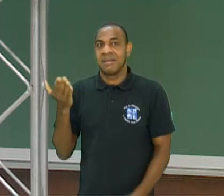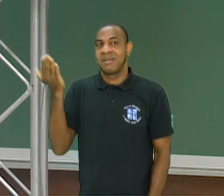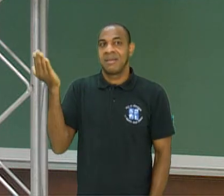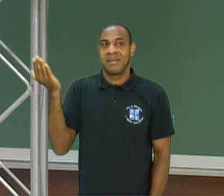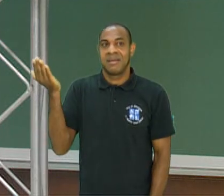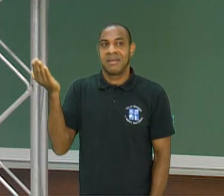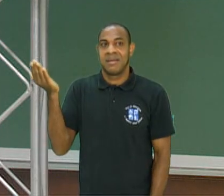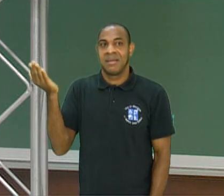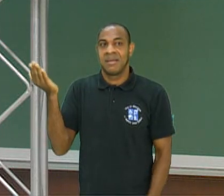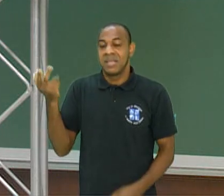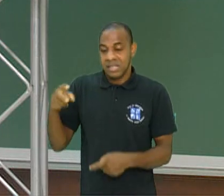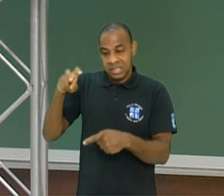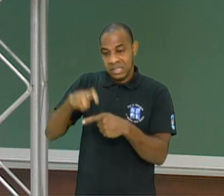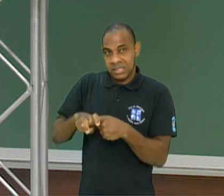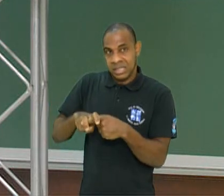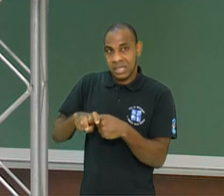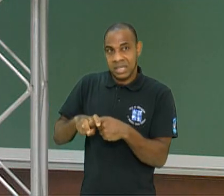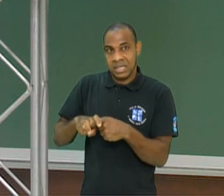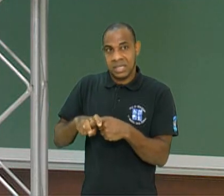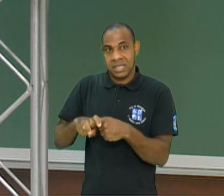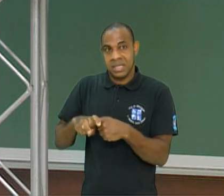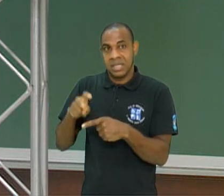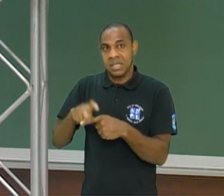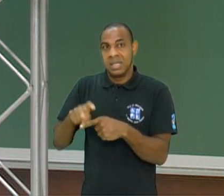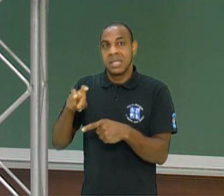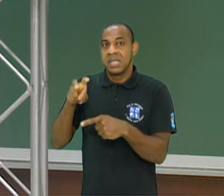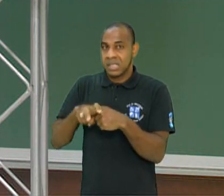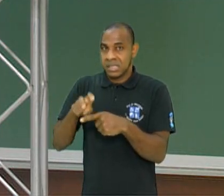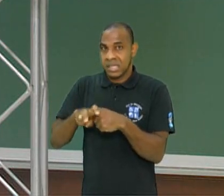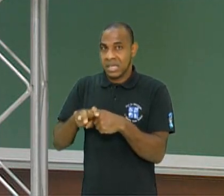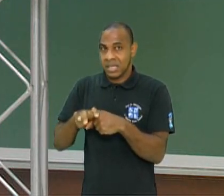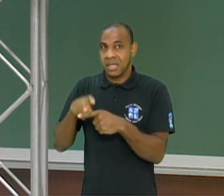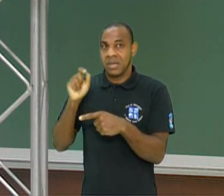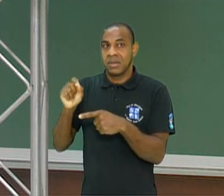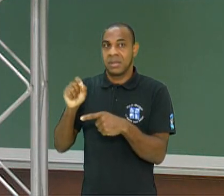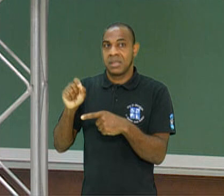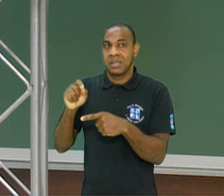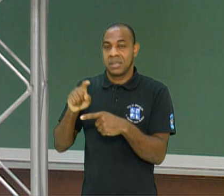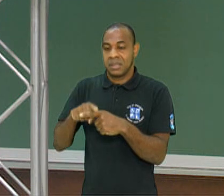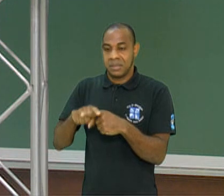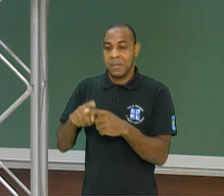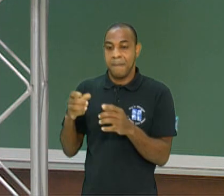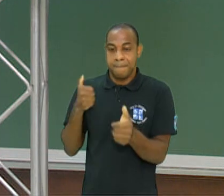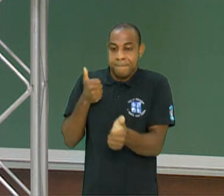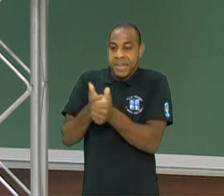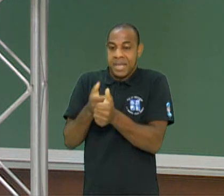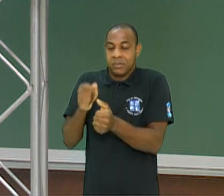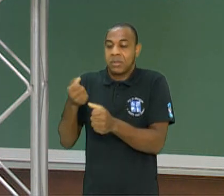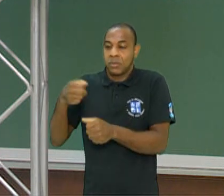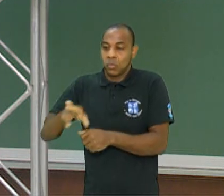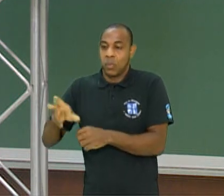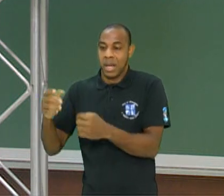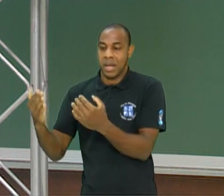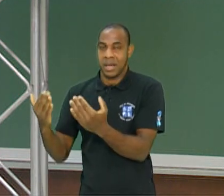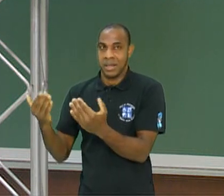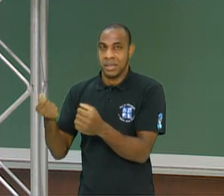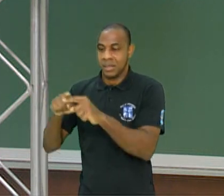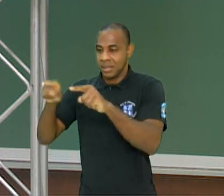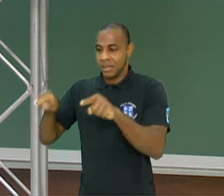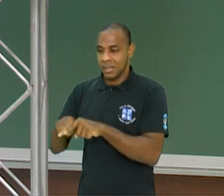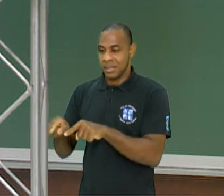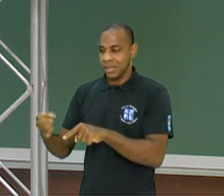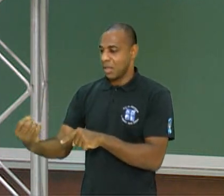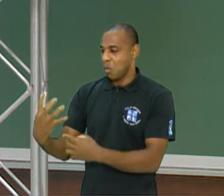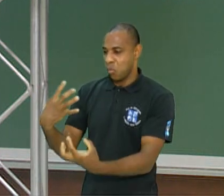Ou seja, sentar numa posição em relação ao ar-condicionado. Então, olhando